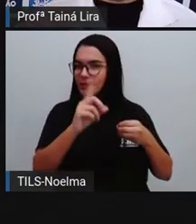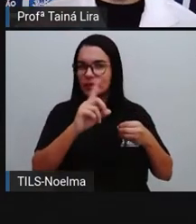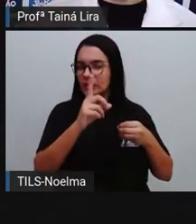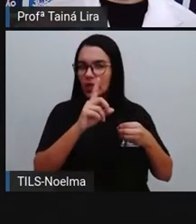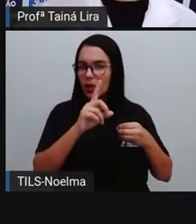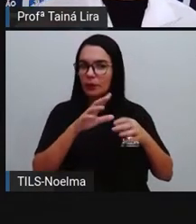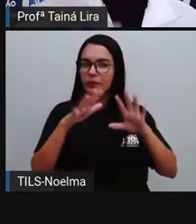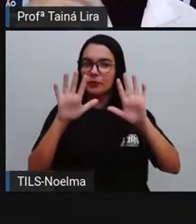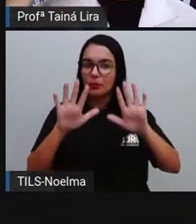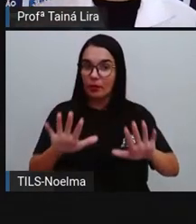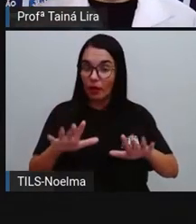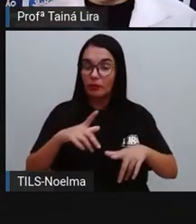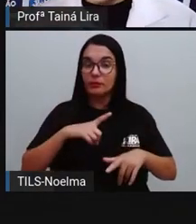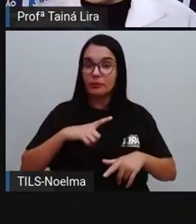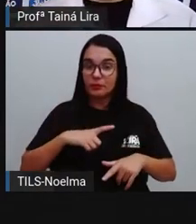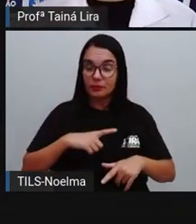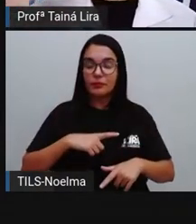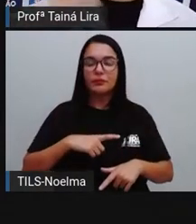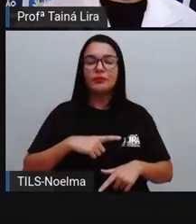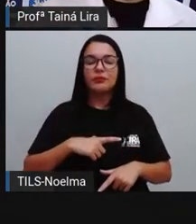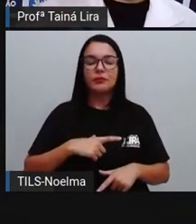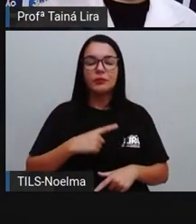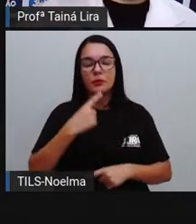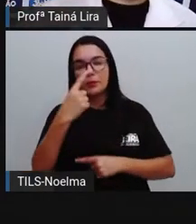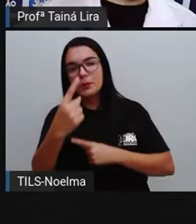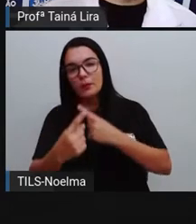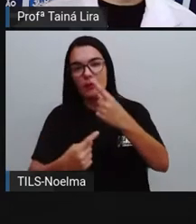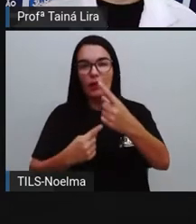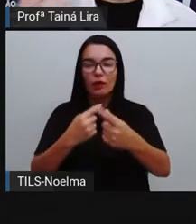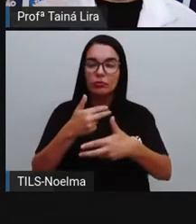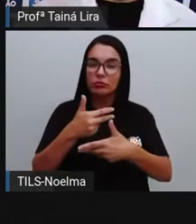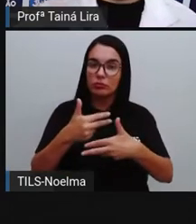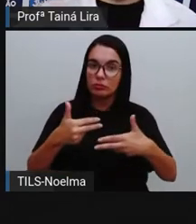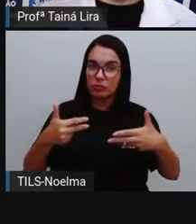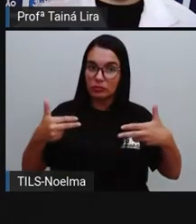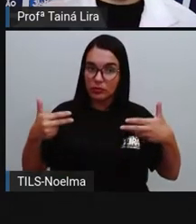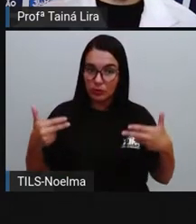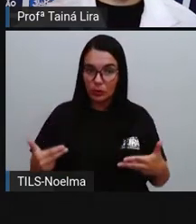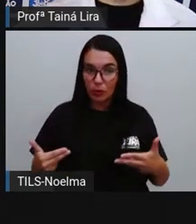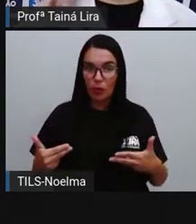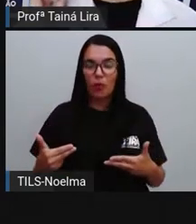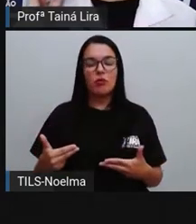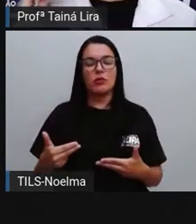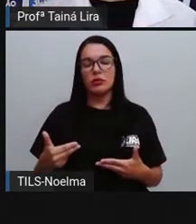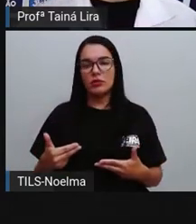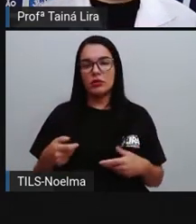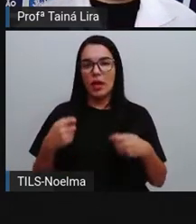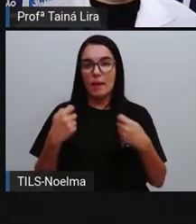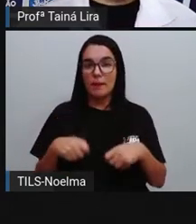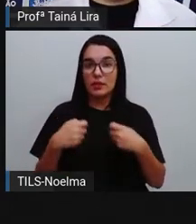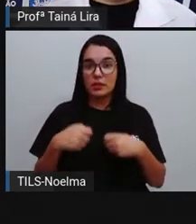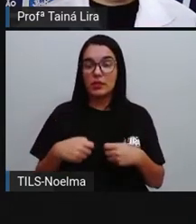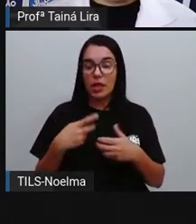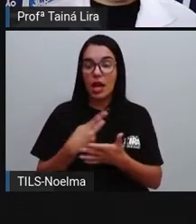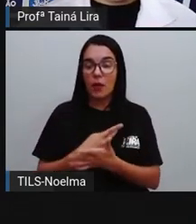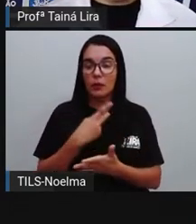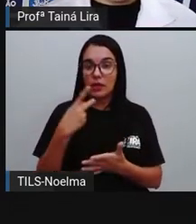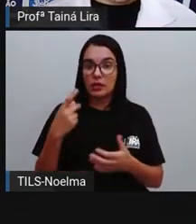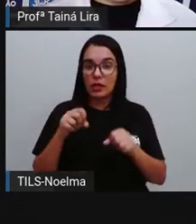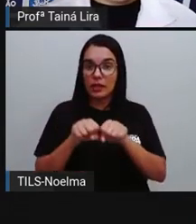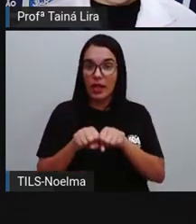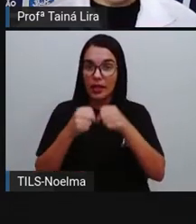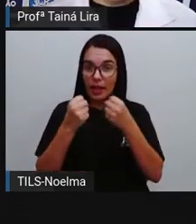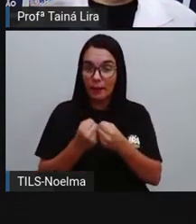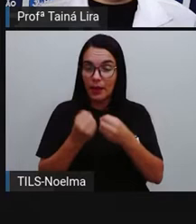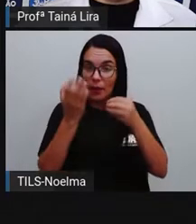não é assim existem né alguns requisitos aí a pro trouxe aí o requisito para Essa passa quebrar com